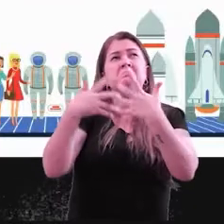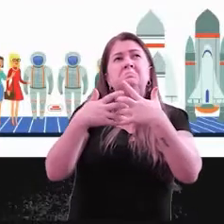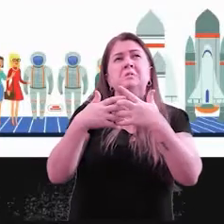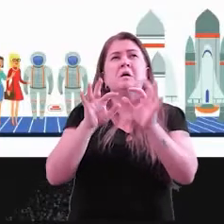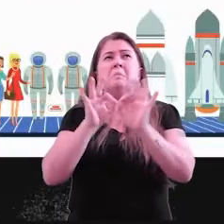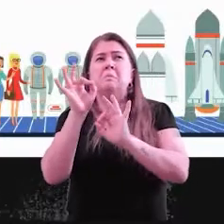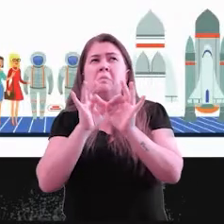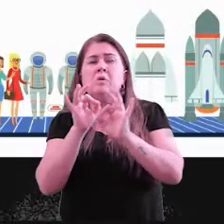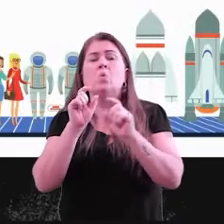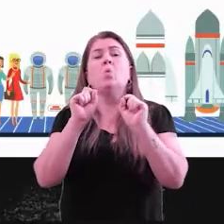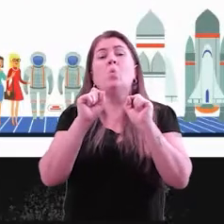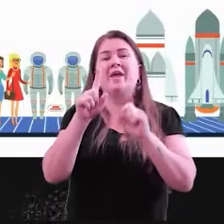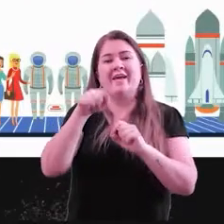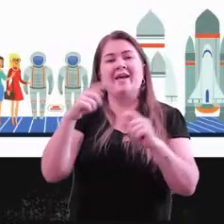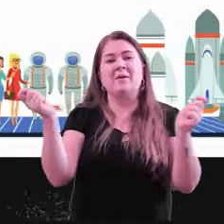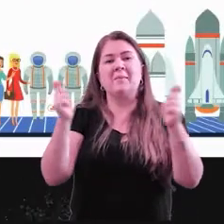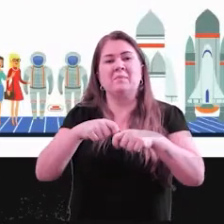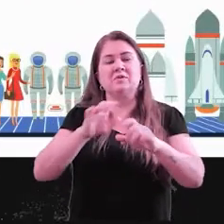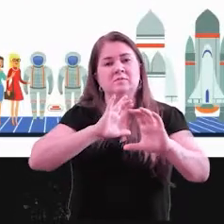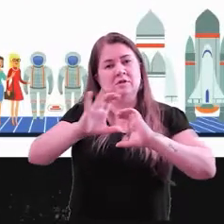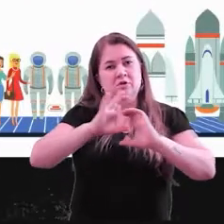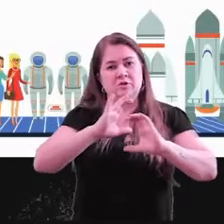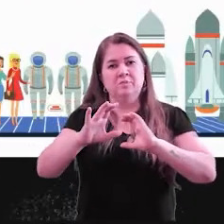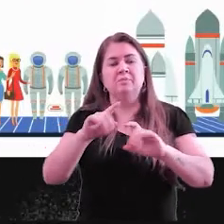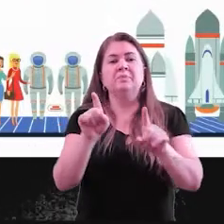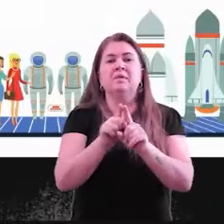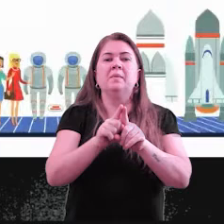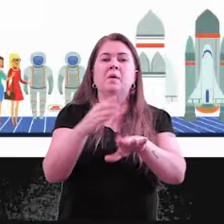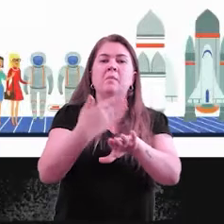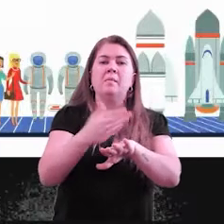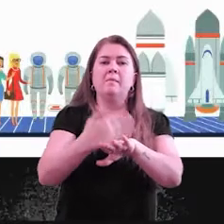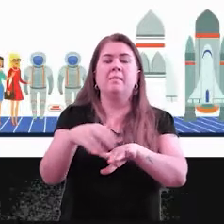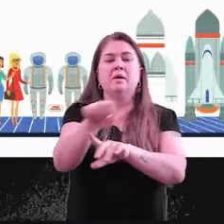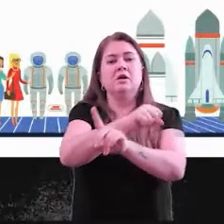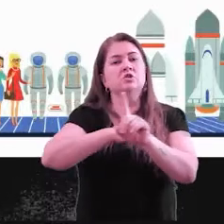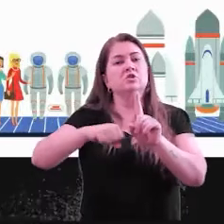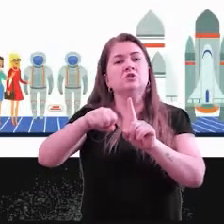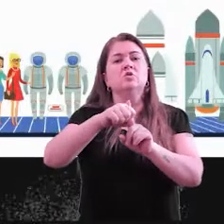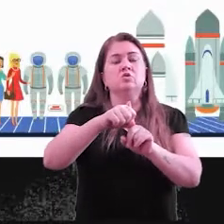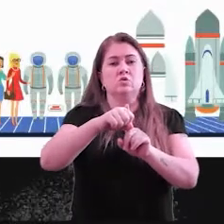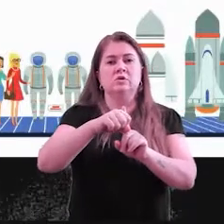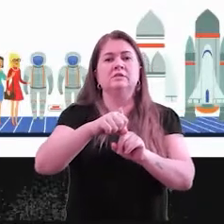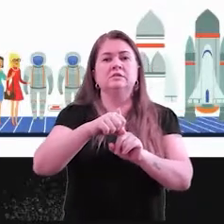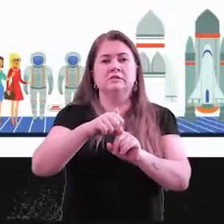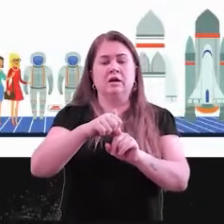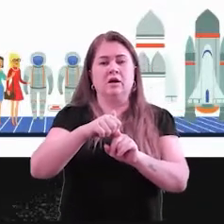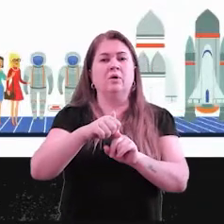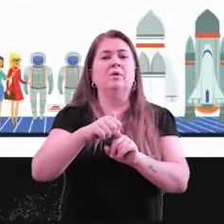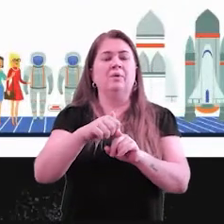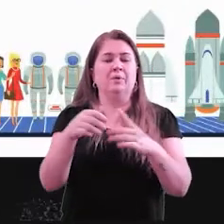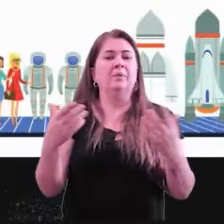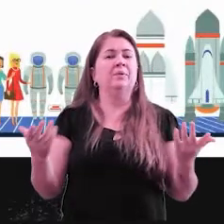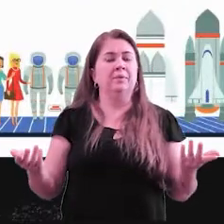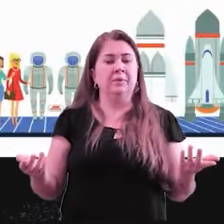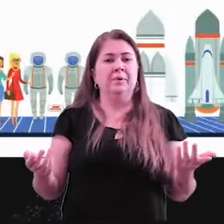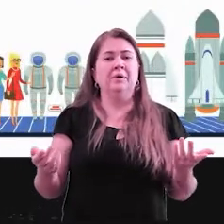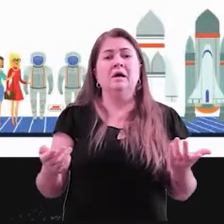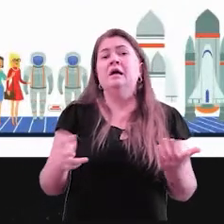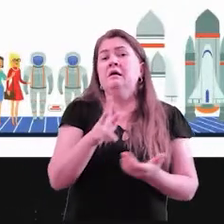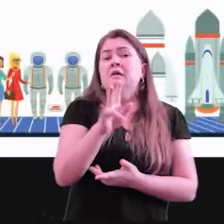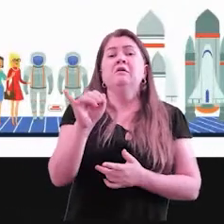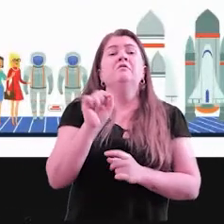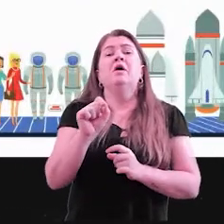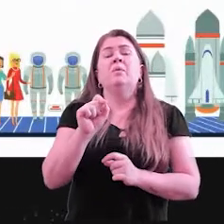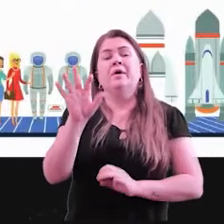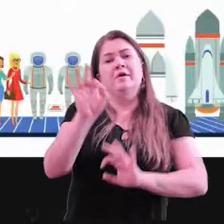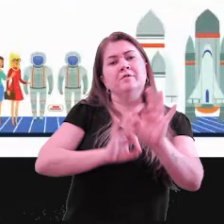prática social, é possível pensar como uma prática social, que vai organizar uma apresentação